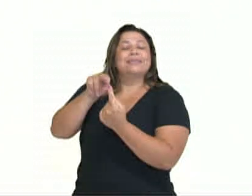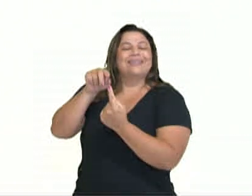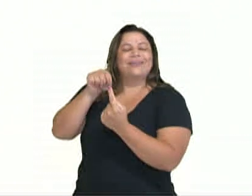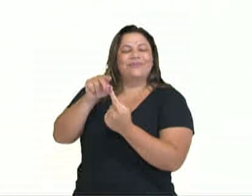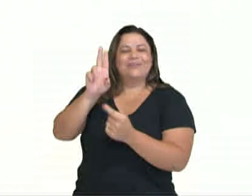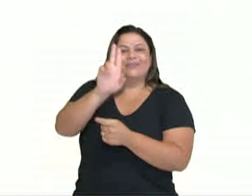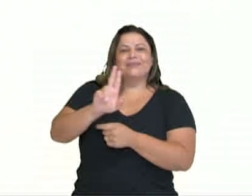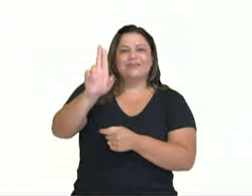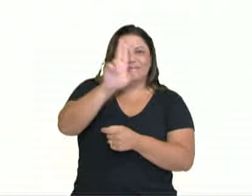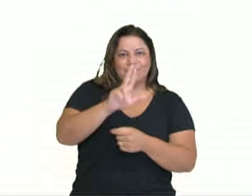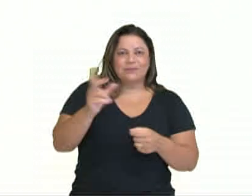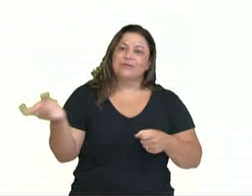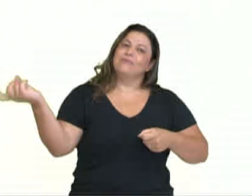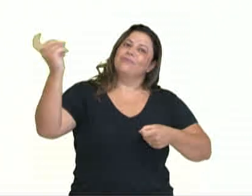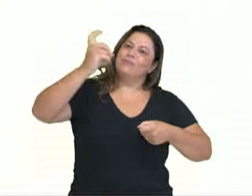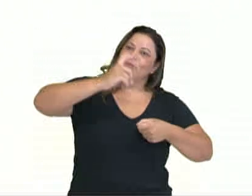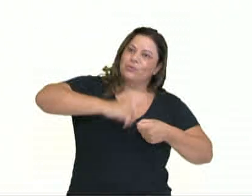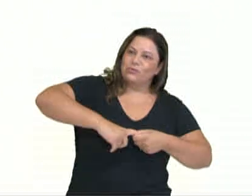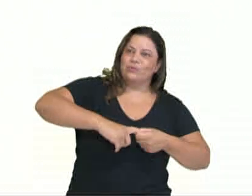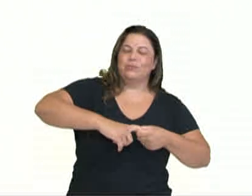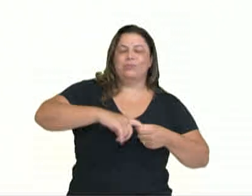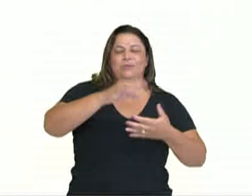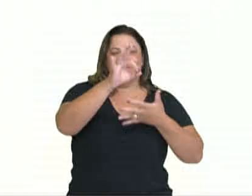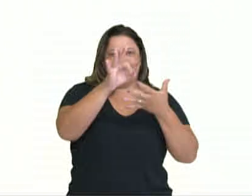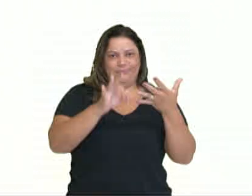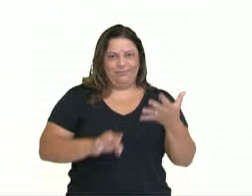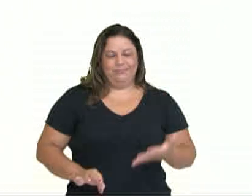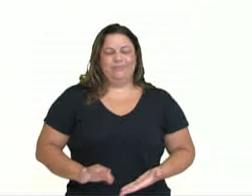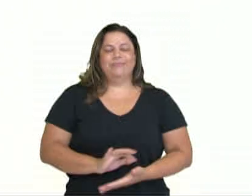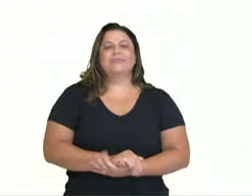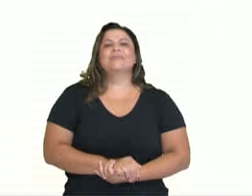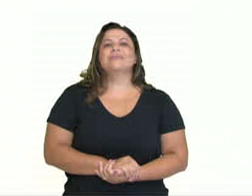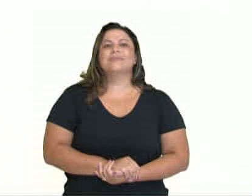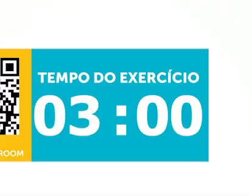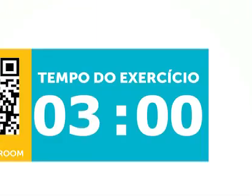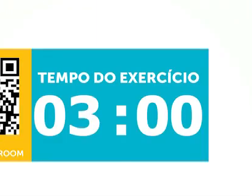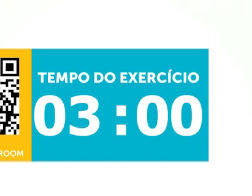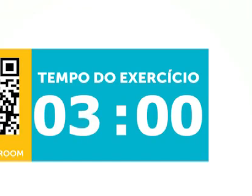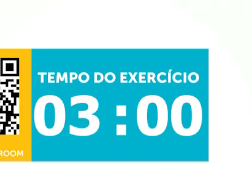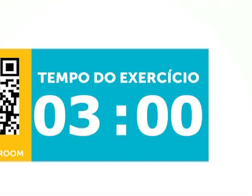usadas e volto a seguir para a gente conferir.